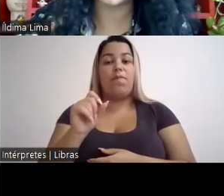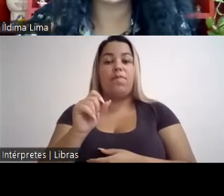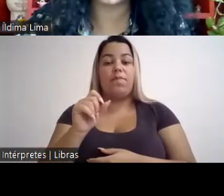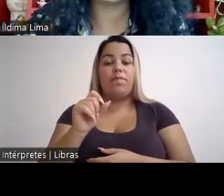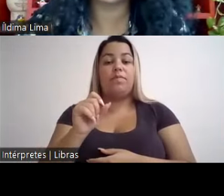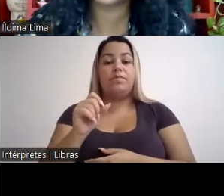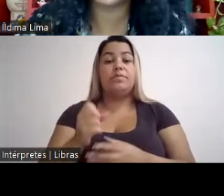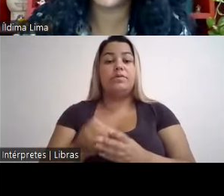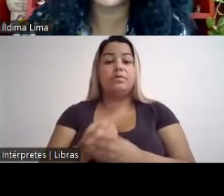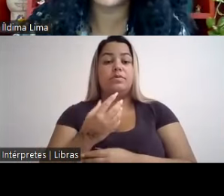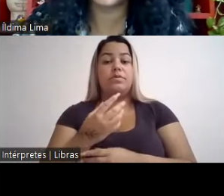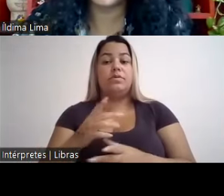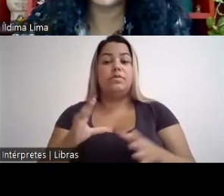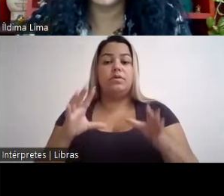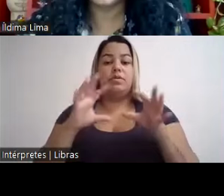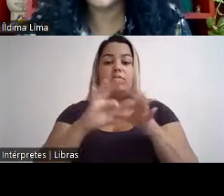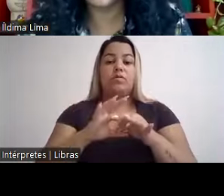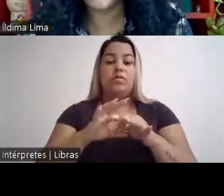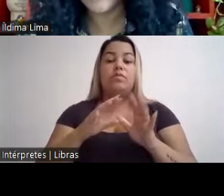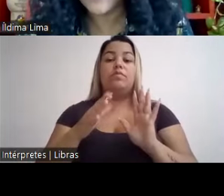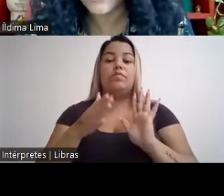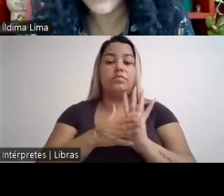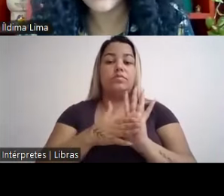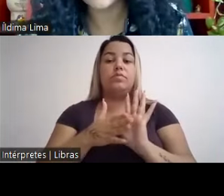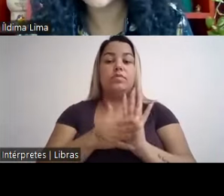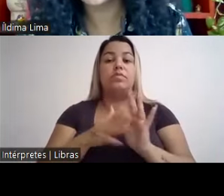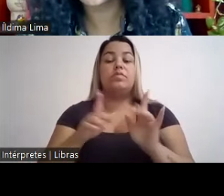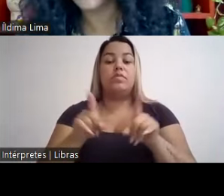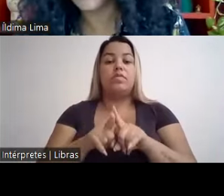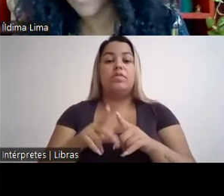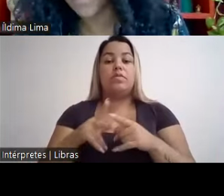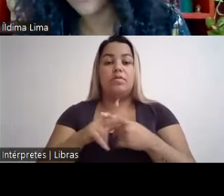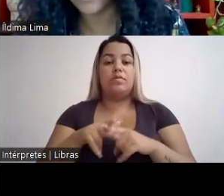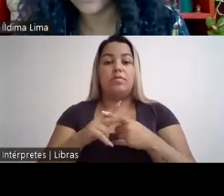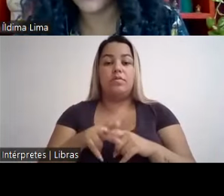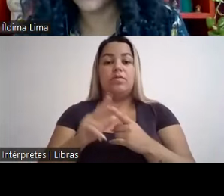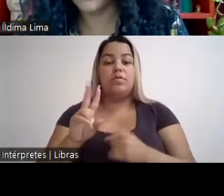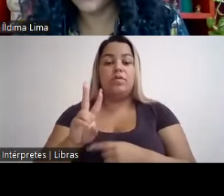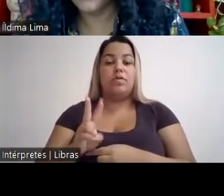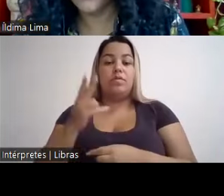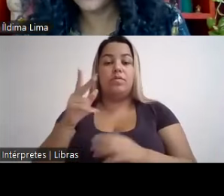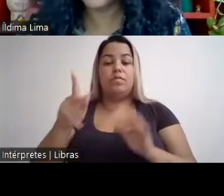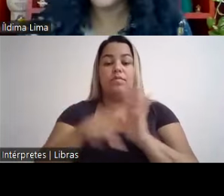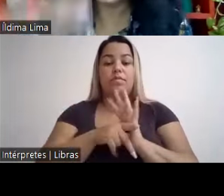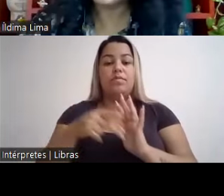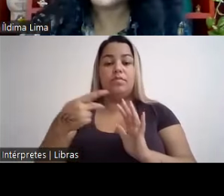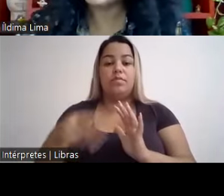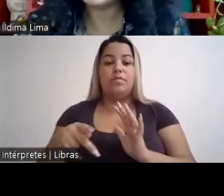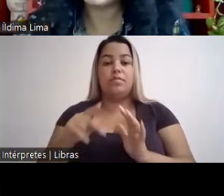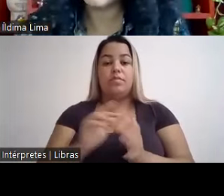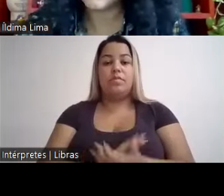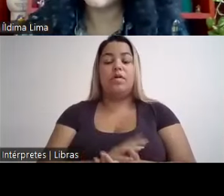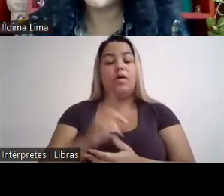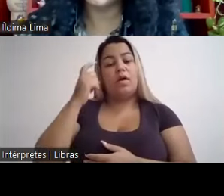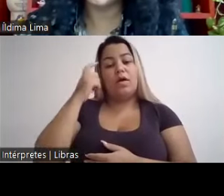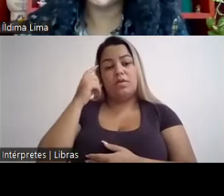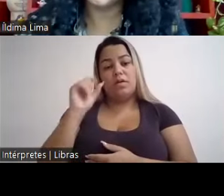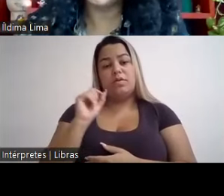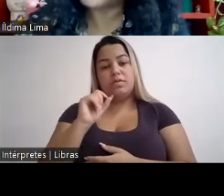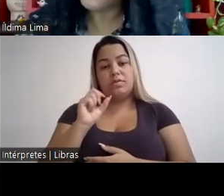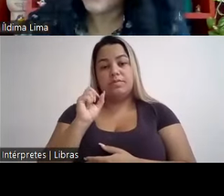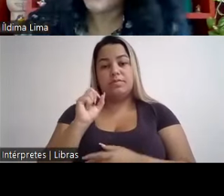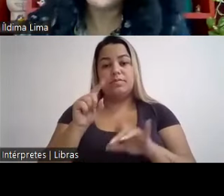criatividade aliada ao propósito, ela é uma ferramenta de geração de valor para o próprio negócio. Porque a ideia em si,